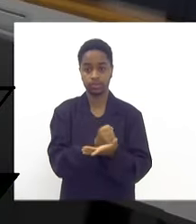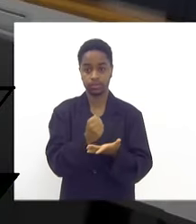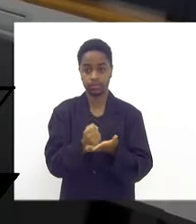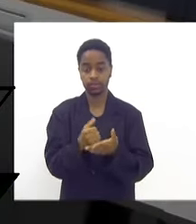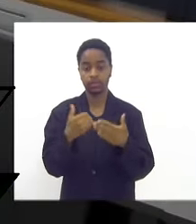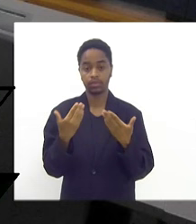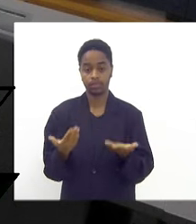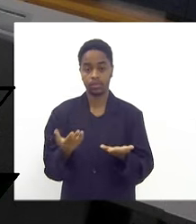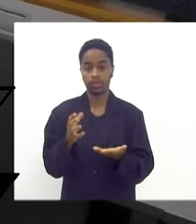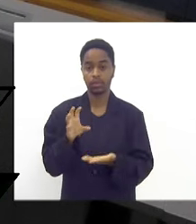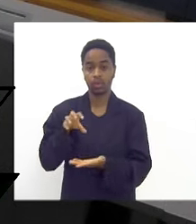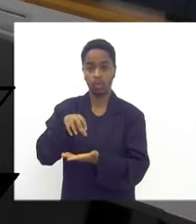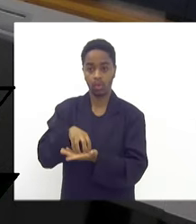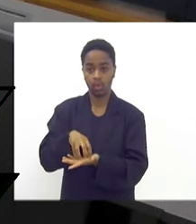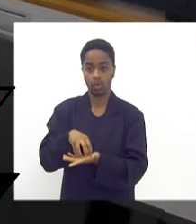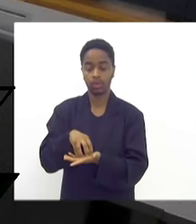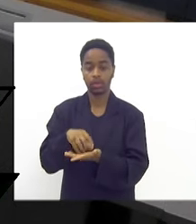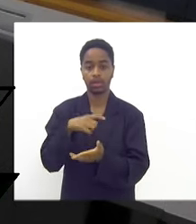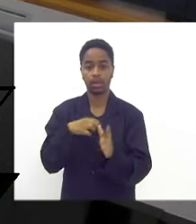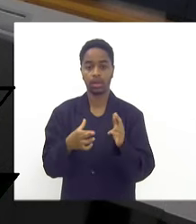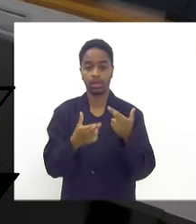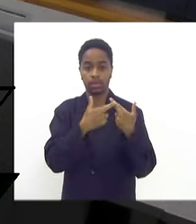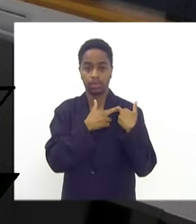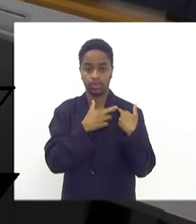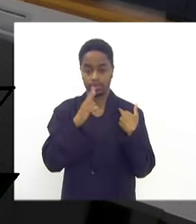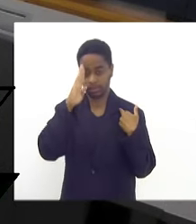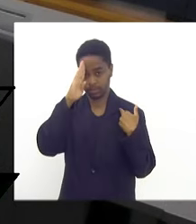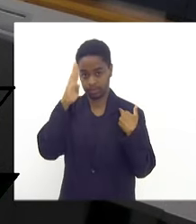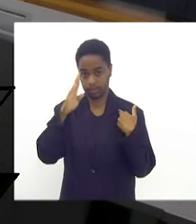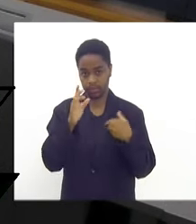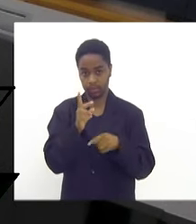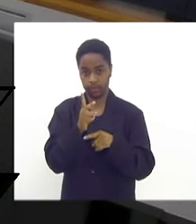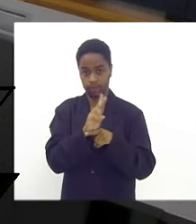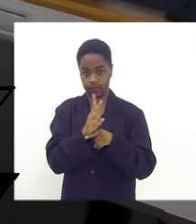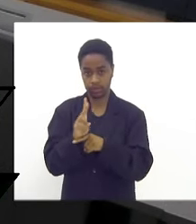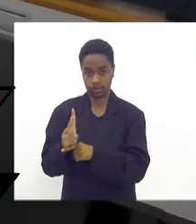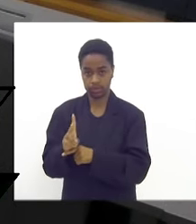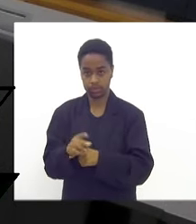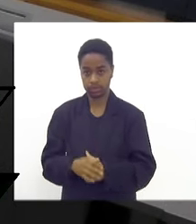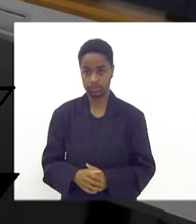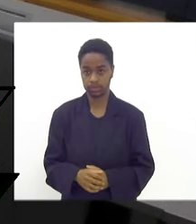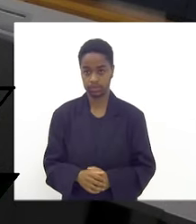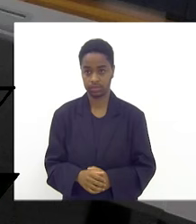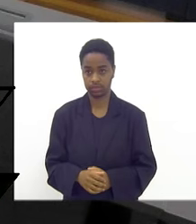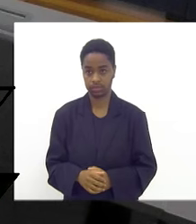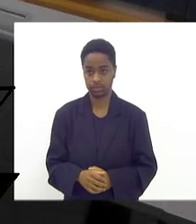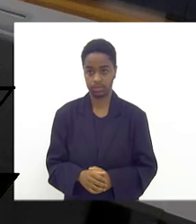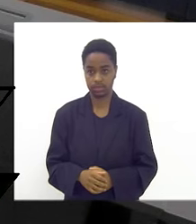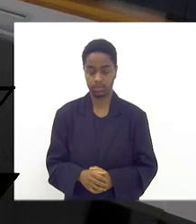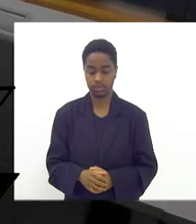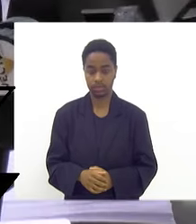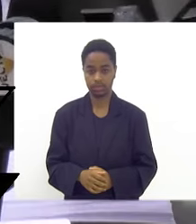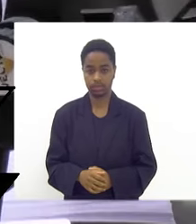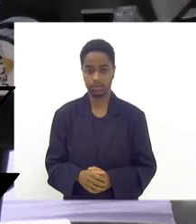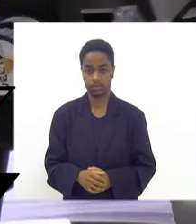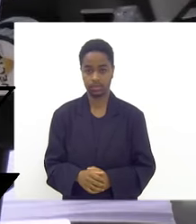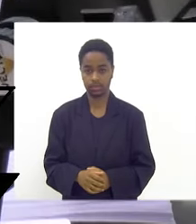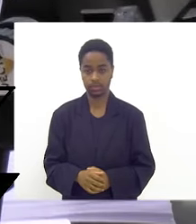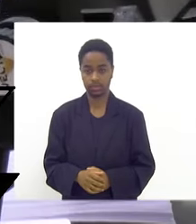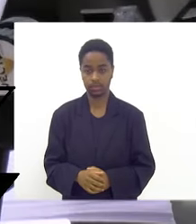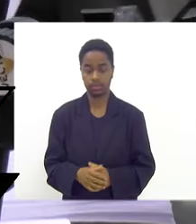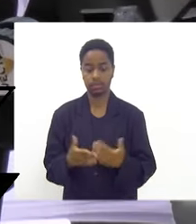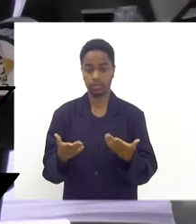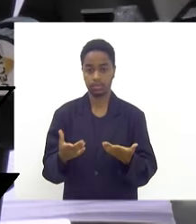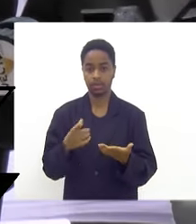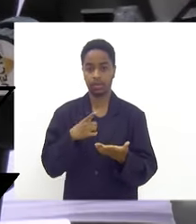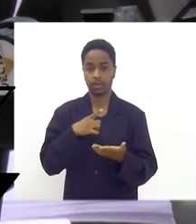que licencia tem a responsabilidade primária fiscalizar lá ele tá totalmente equivocado em relação a isso por diversas